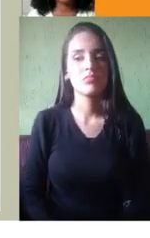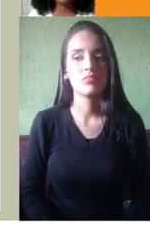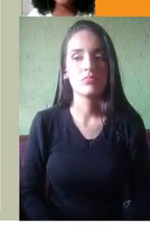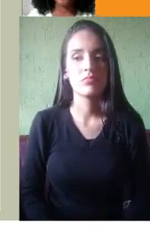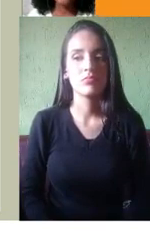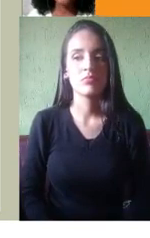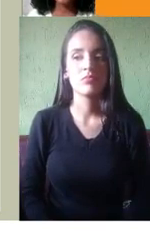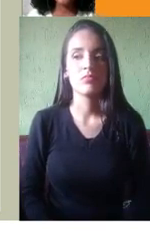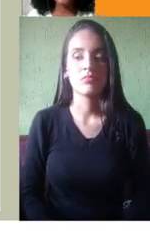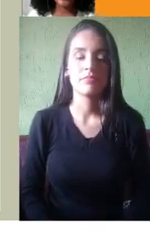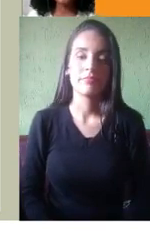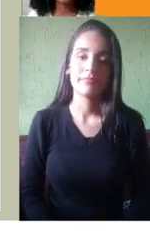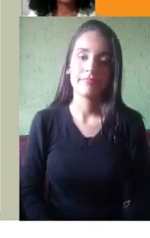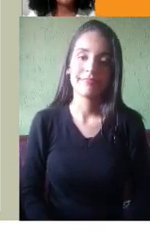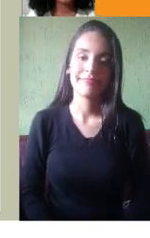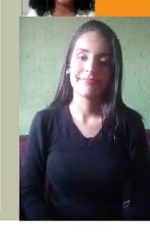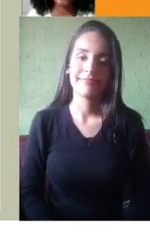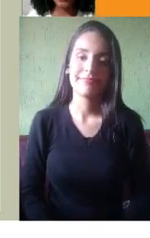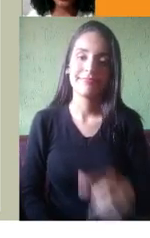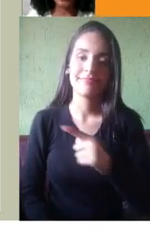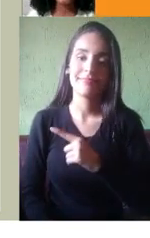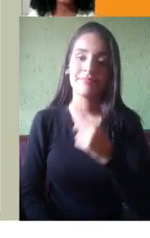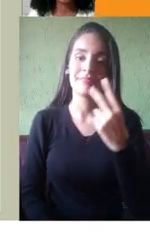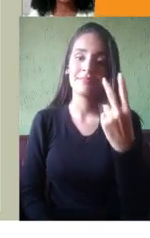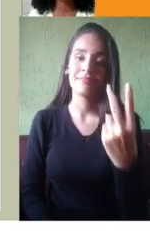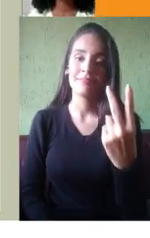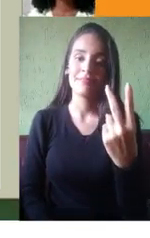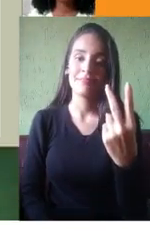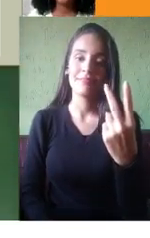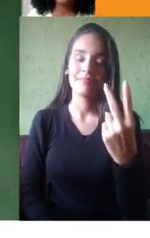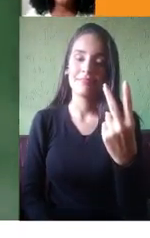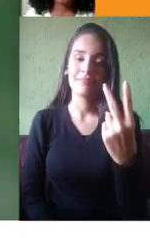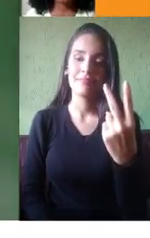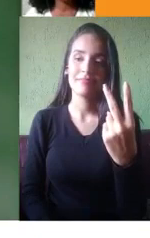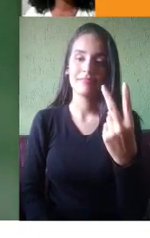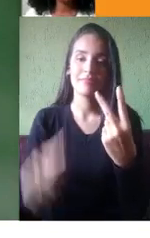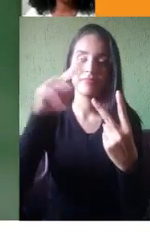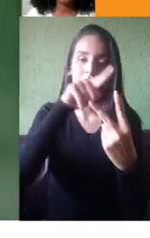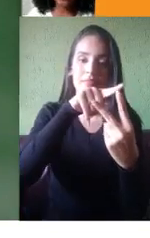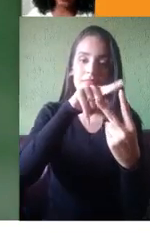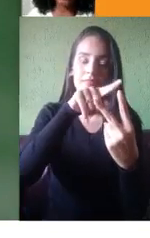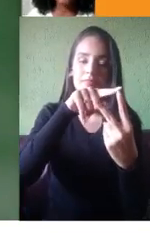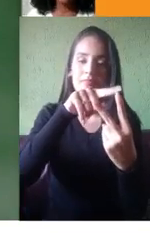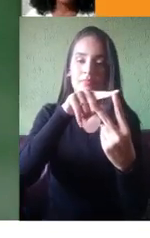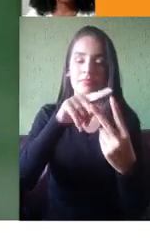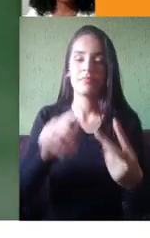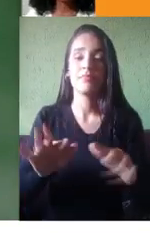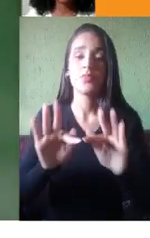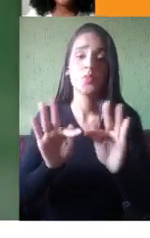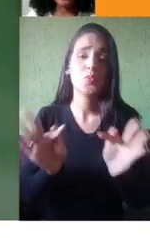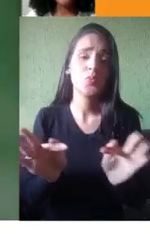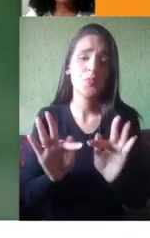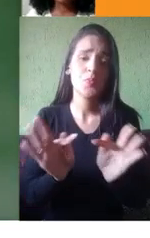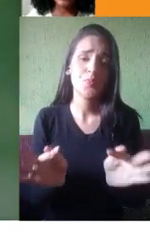da conclusão? Nesse caso, propósitos. Ela tem um papel duplo, ela tem duas funções. A